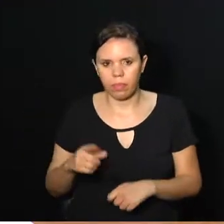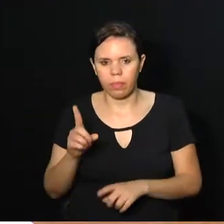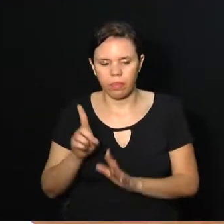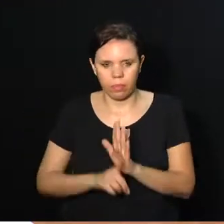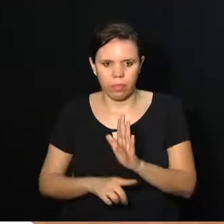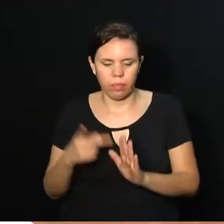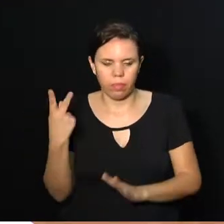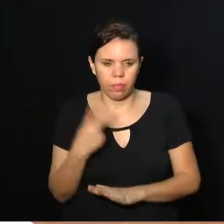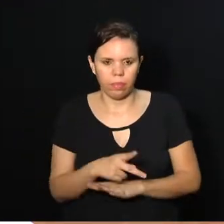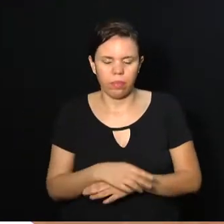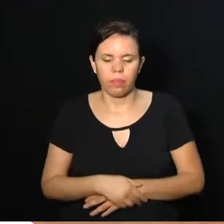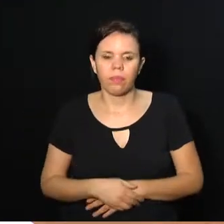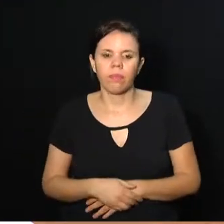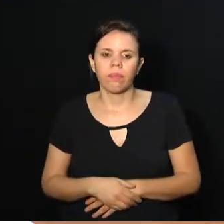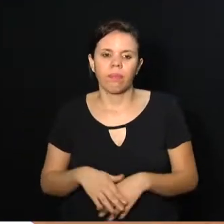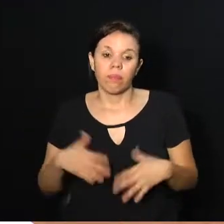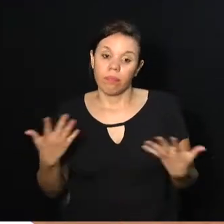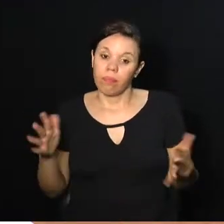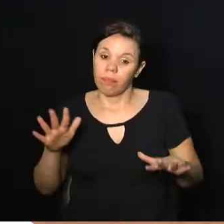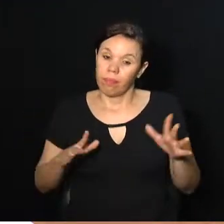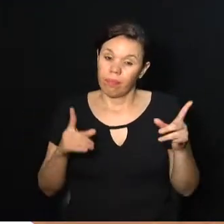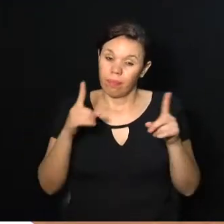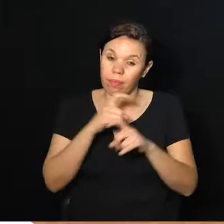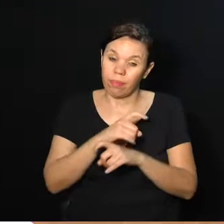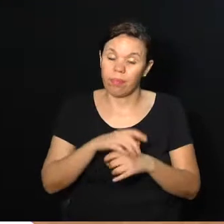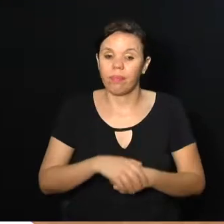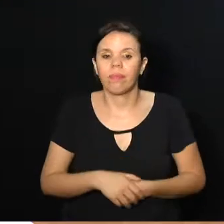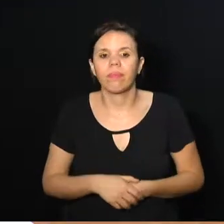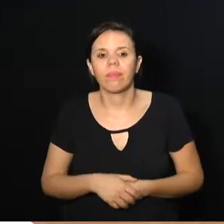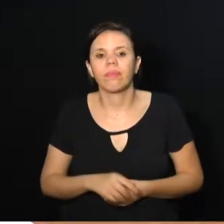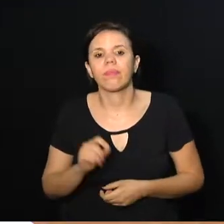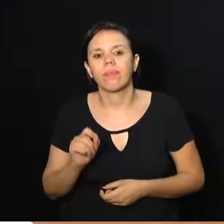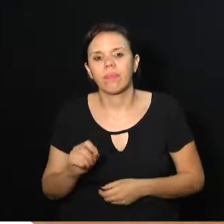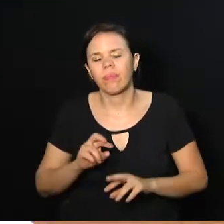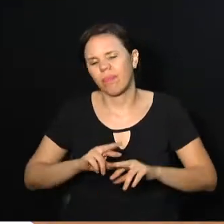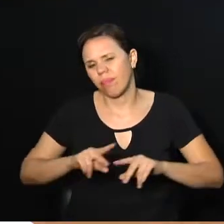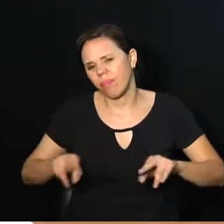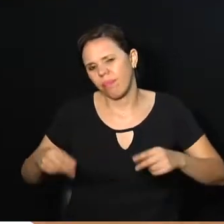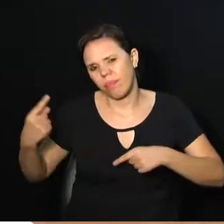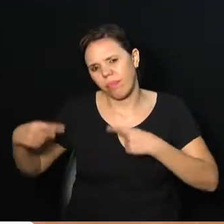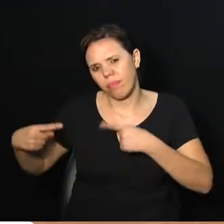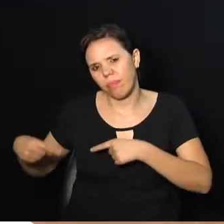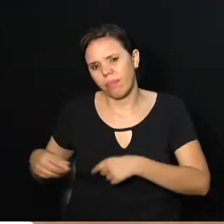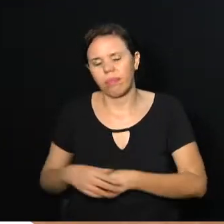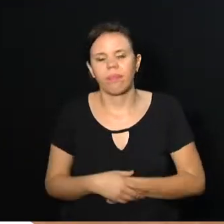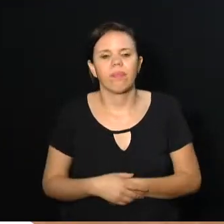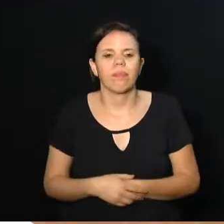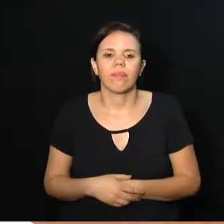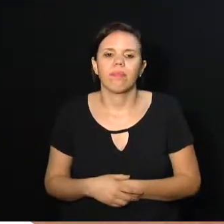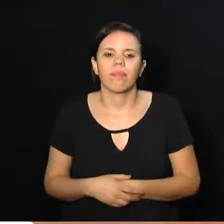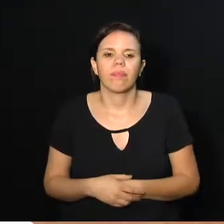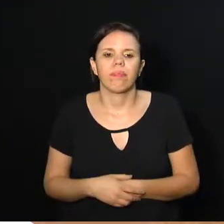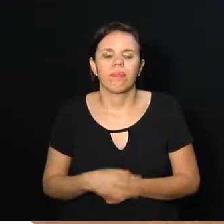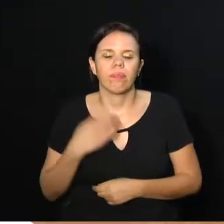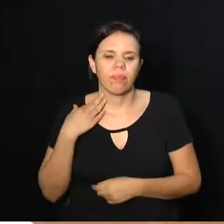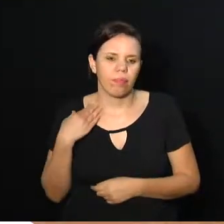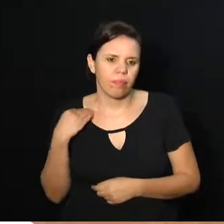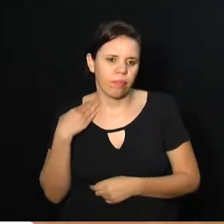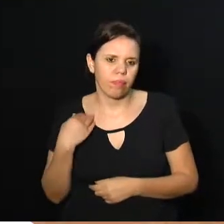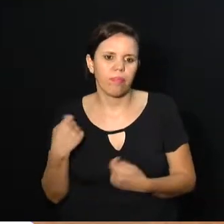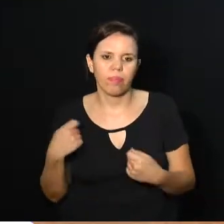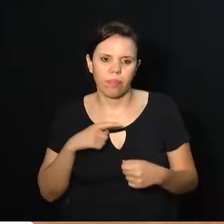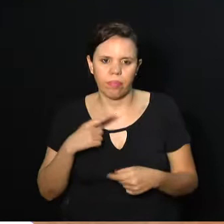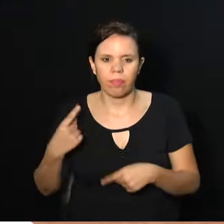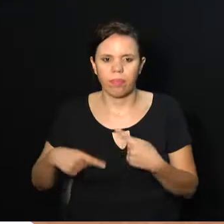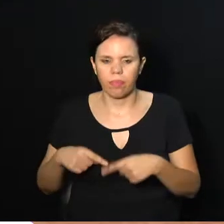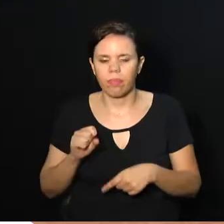direito. Então é complicado, bate aí várias discussões, né? Tem que ser muito